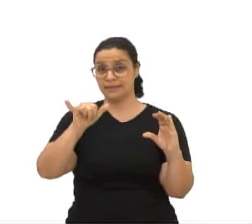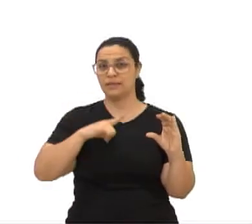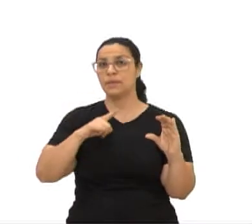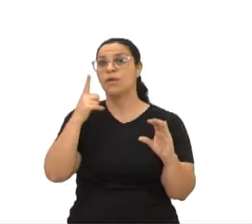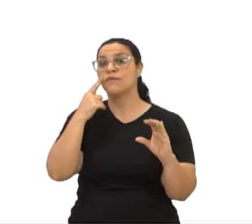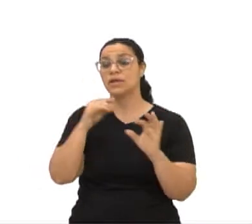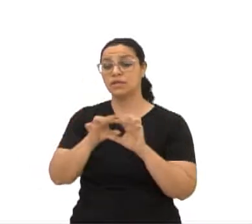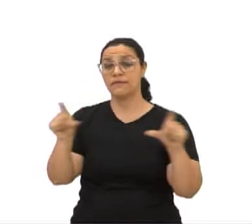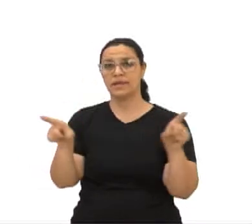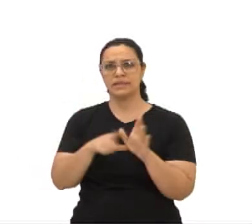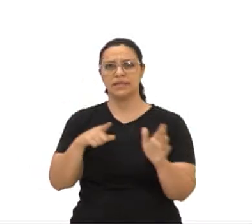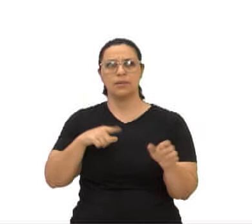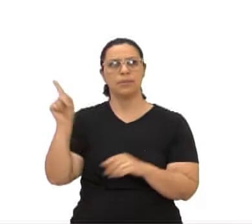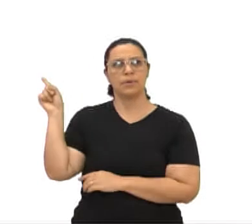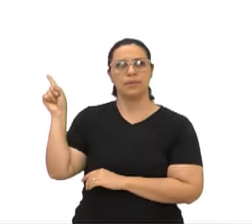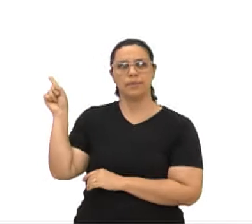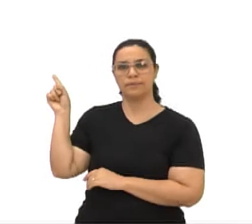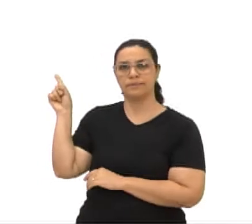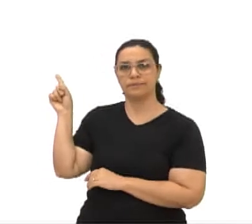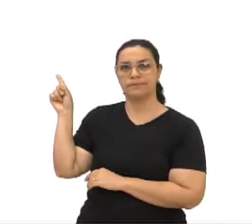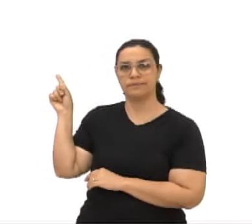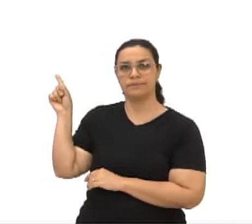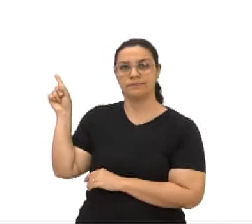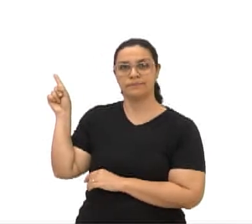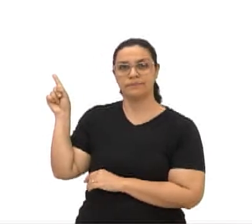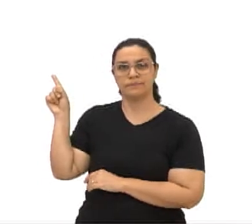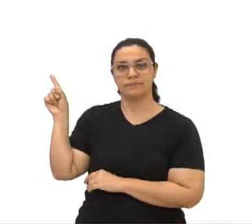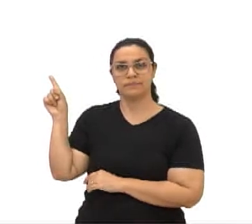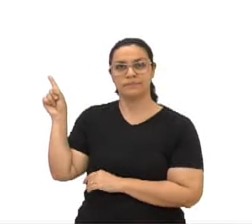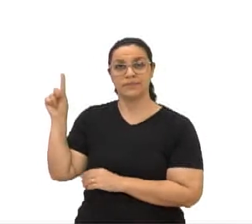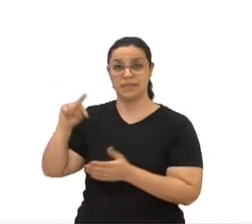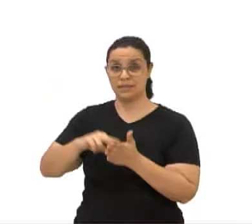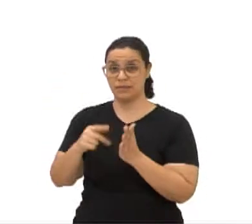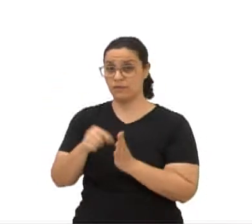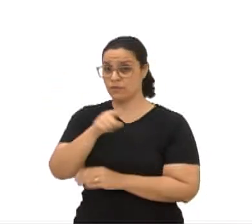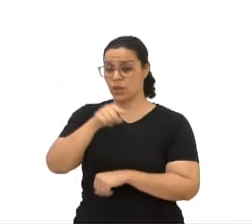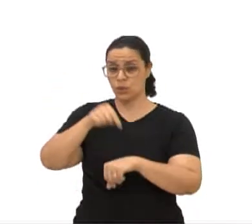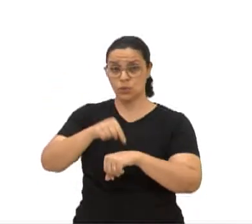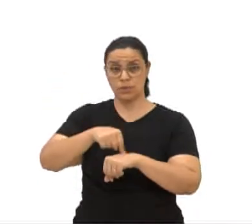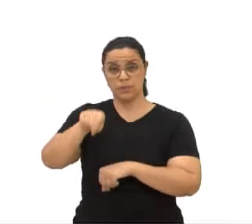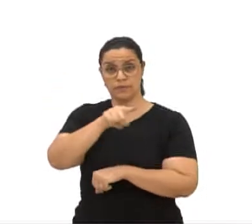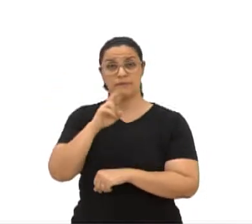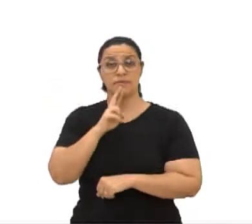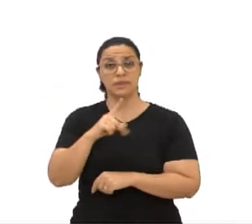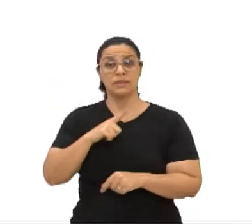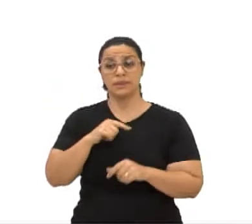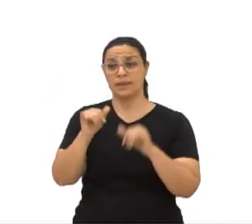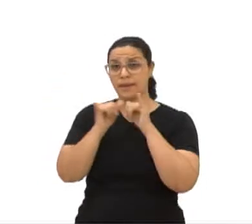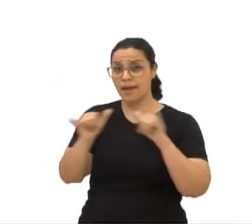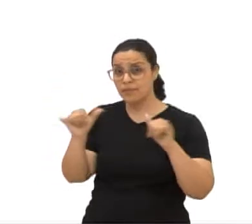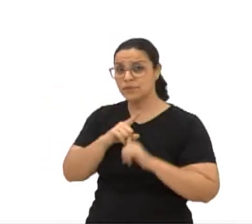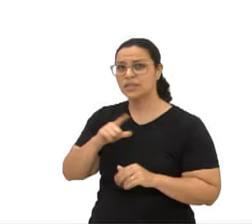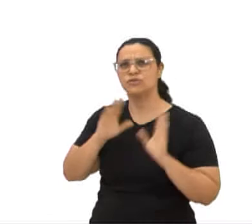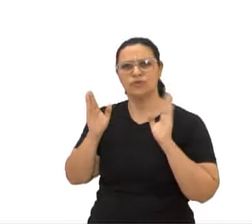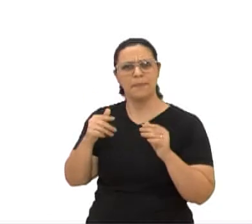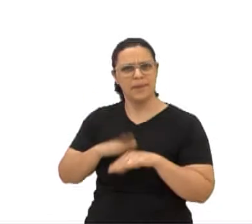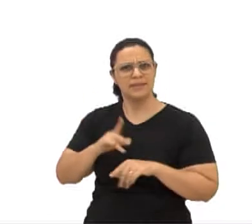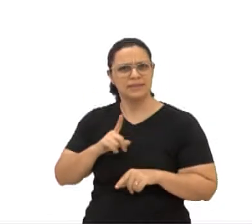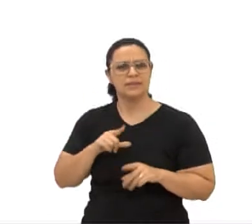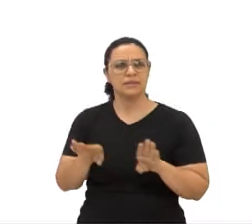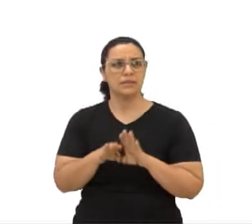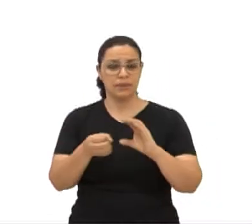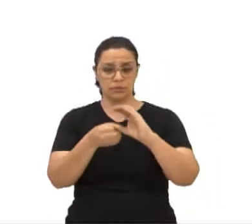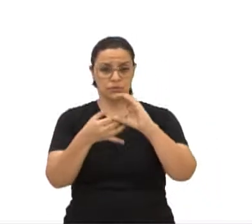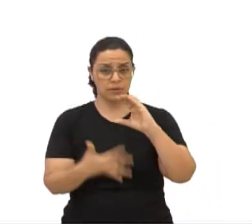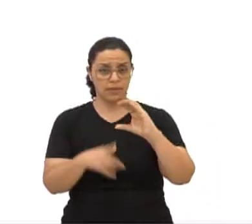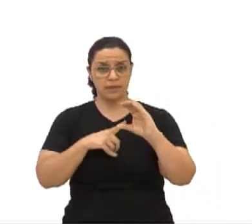olha a continuação da frase Stronda vice e York vamos dar o tempo para vocês que tem mais delicadinho sim olha só